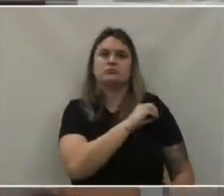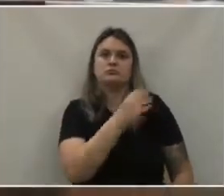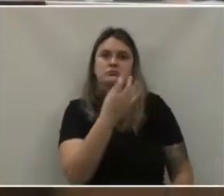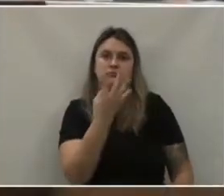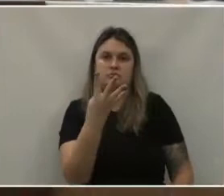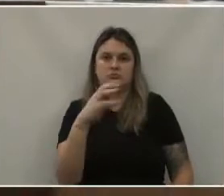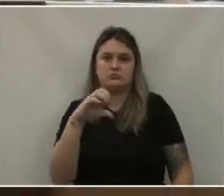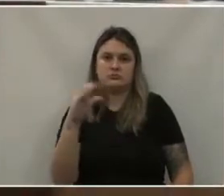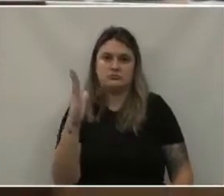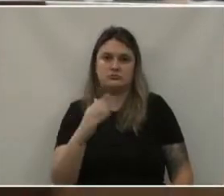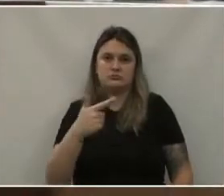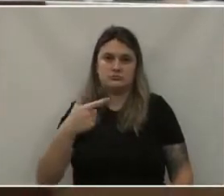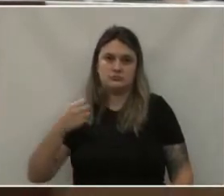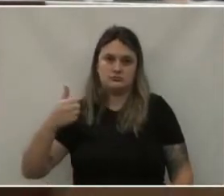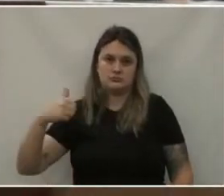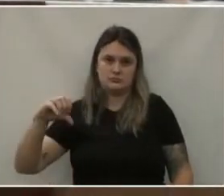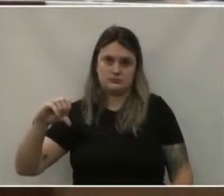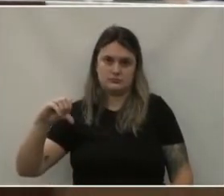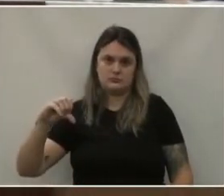49/2019.